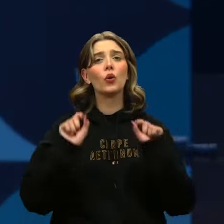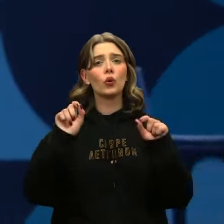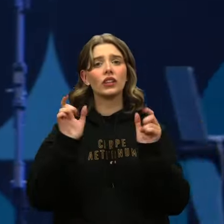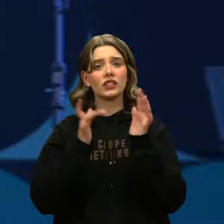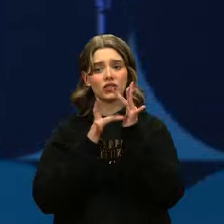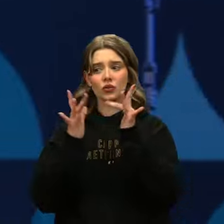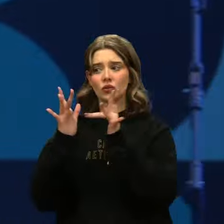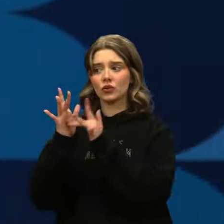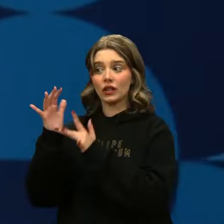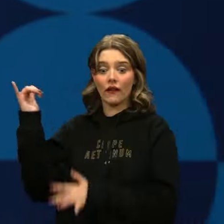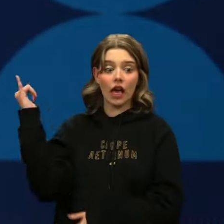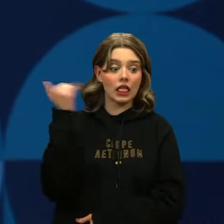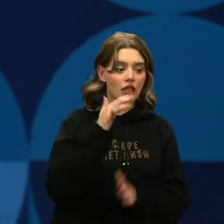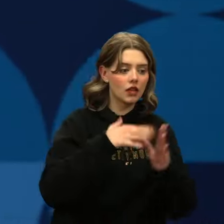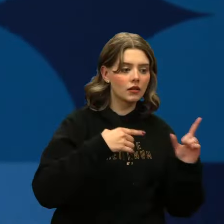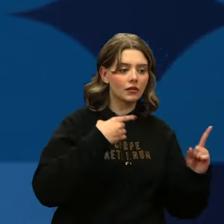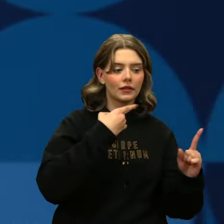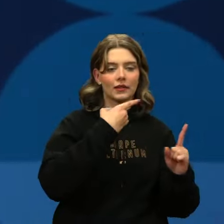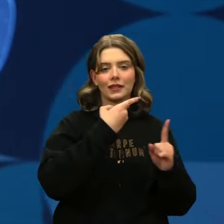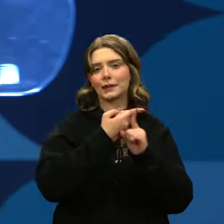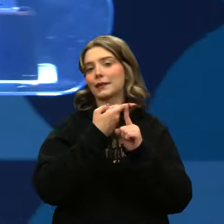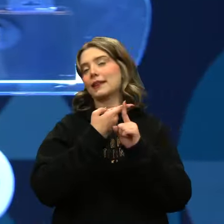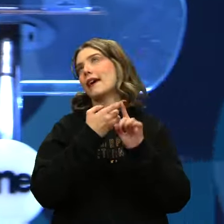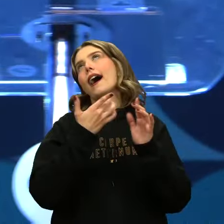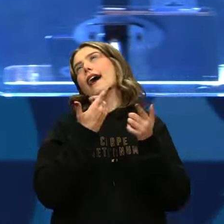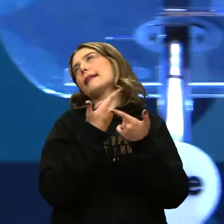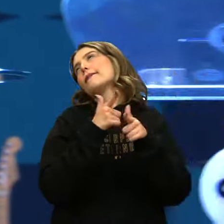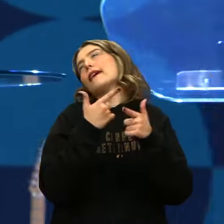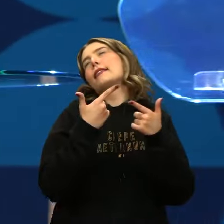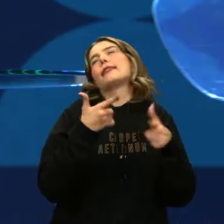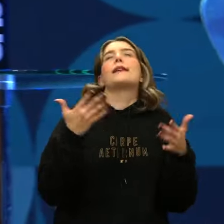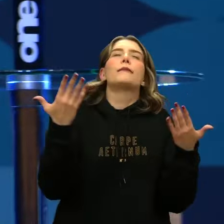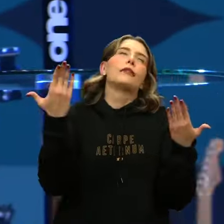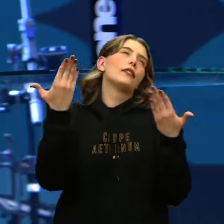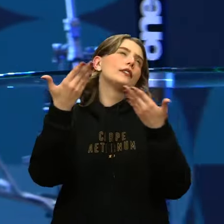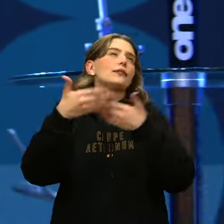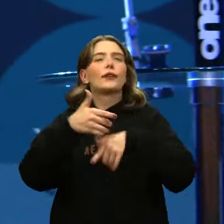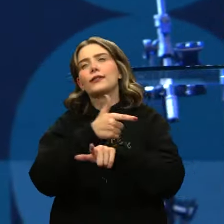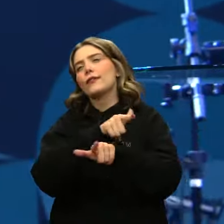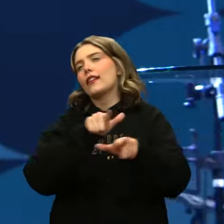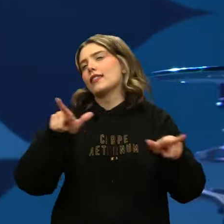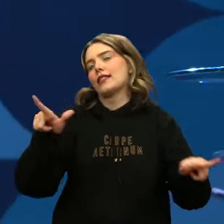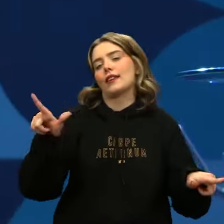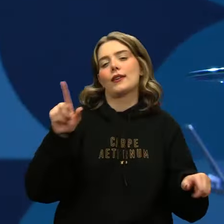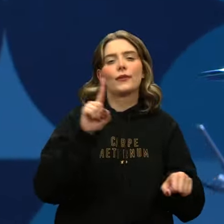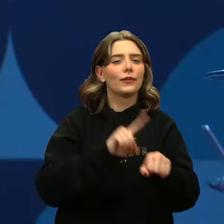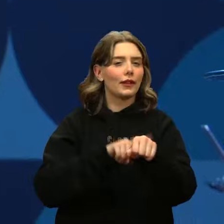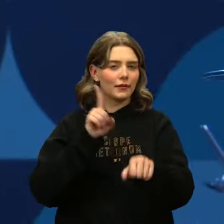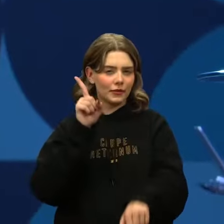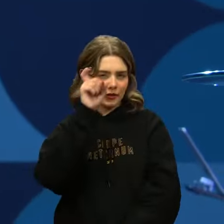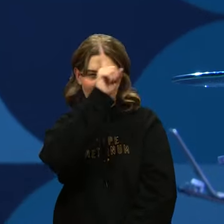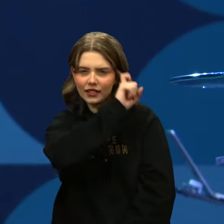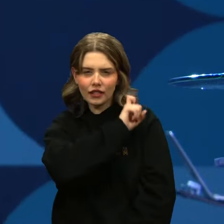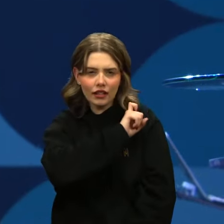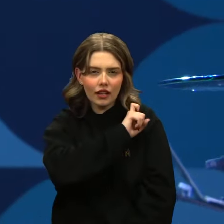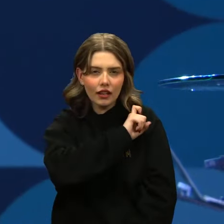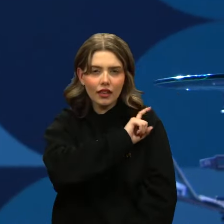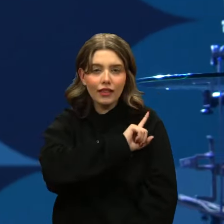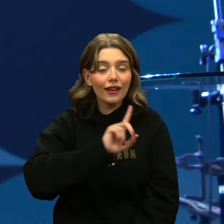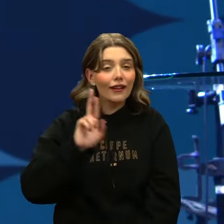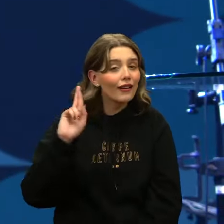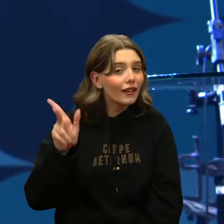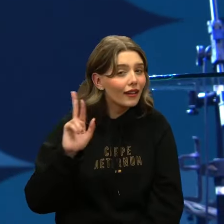igreja não é que ela não passaria por provações, não é que ela não passaria por momentos difíceis, mas